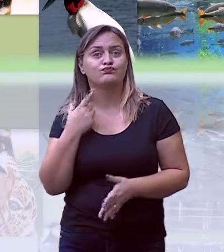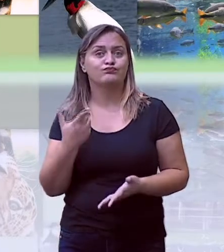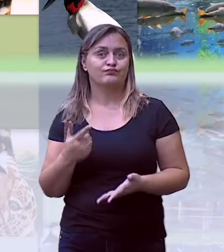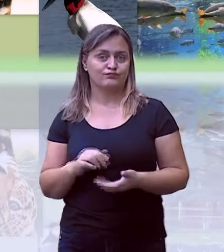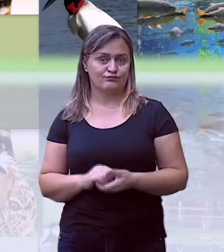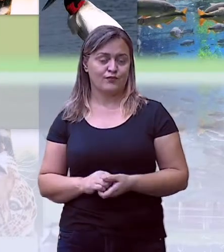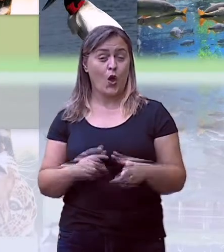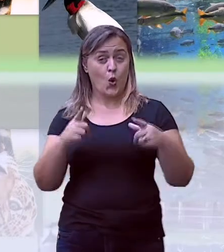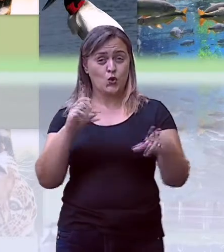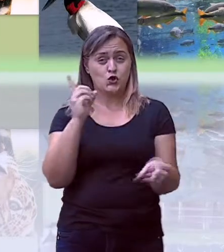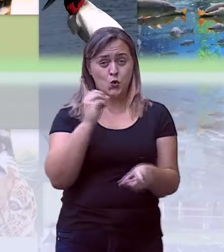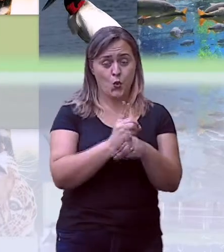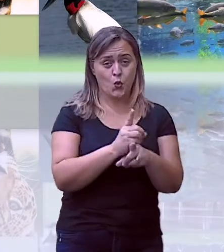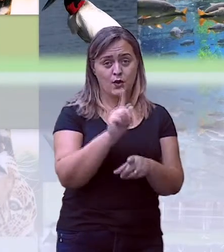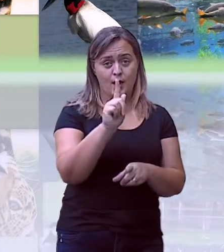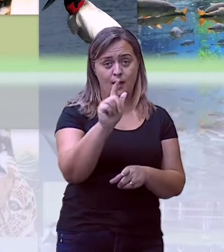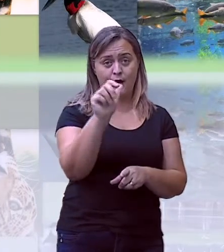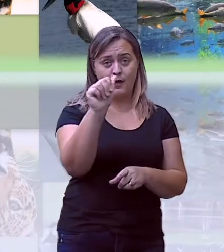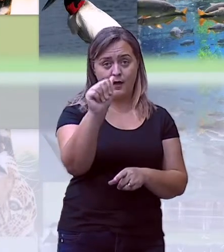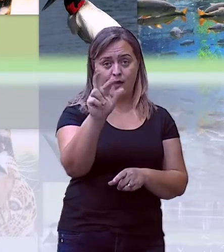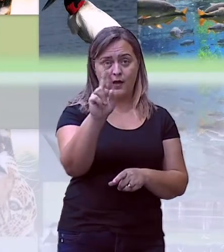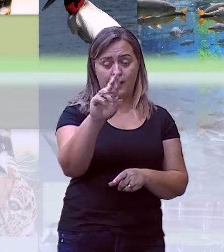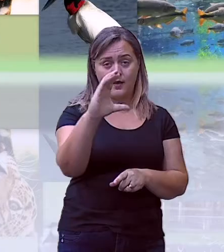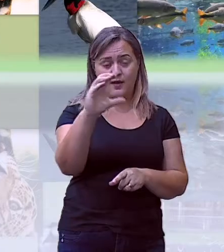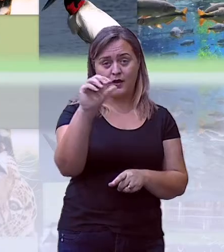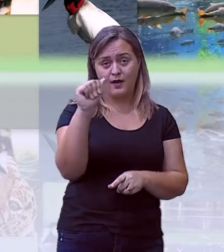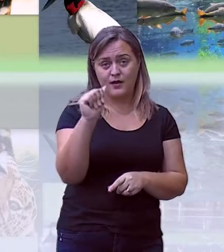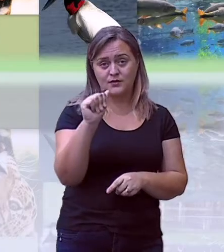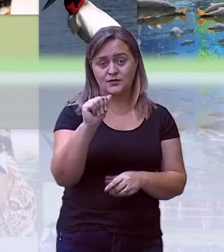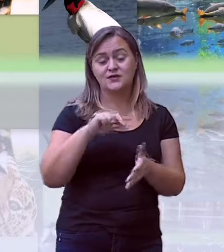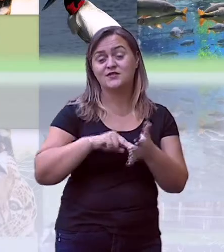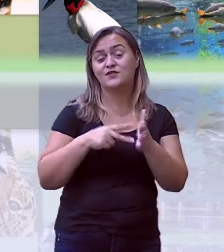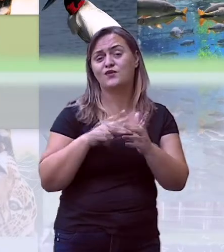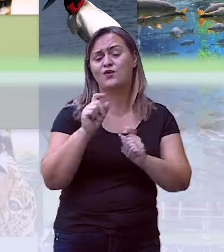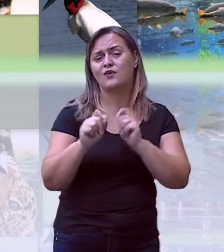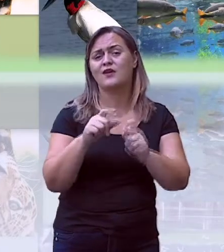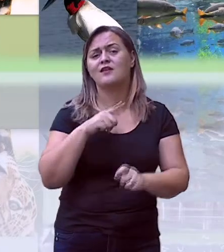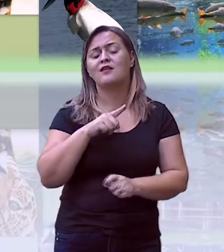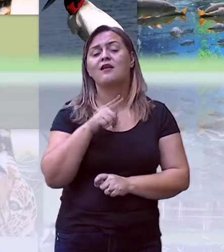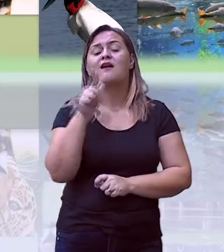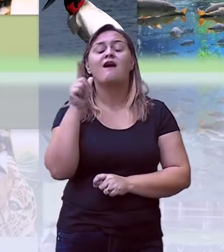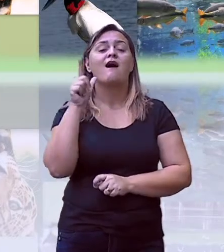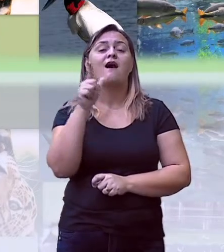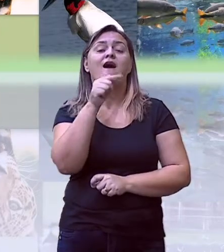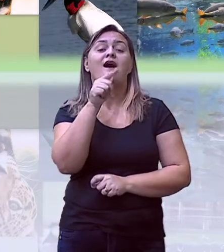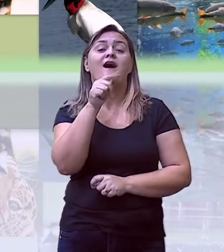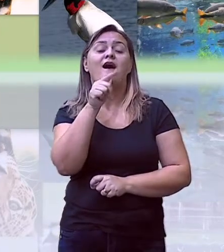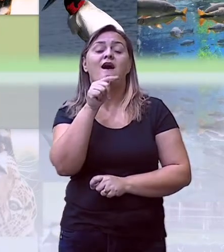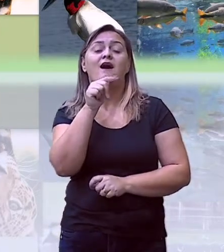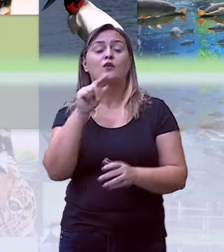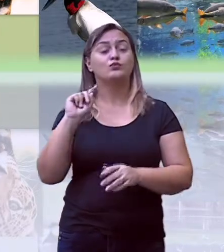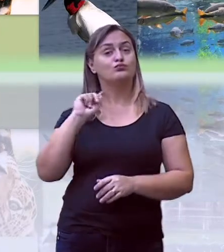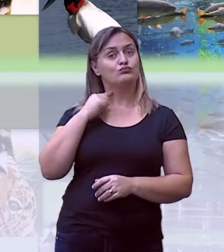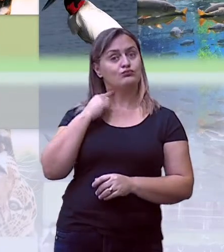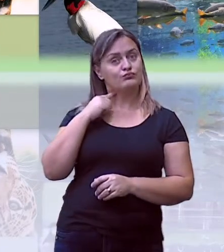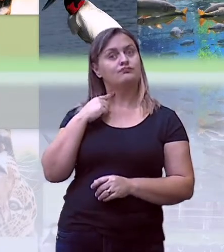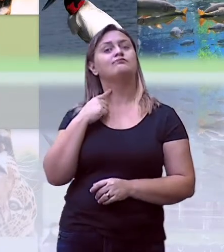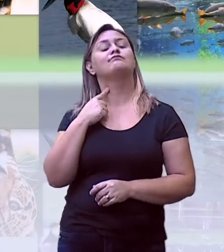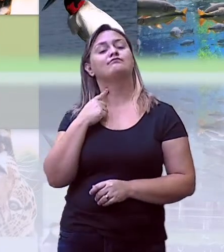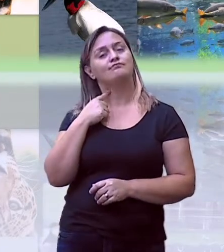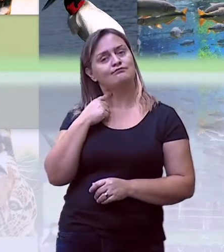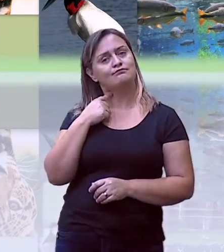não está bacana, não está livre de contaminação, mas elas conseguem sobreviver ali. Nós vamos ter ainda